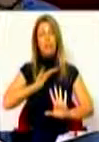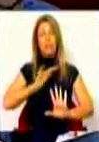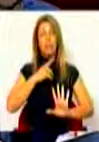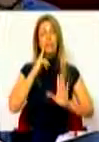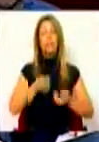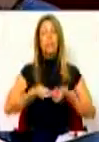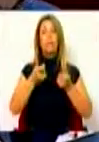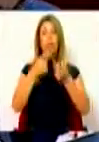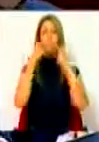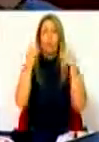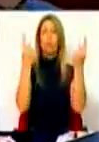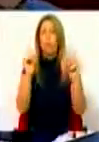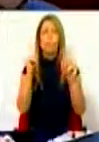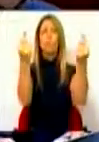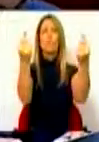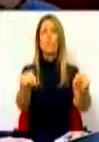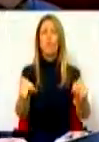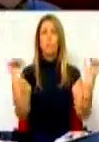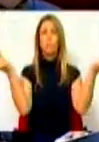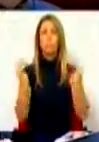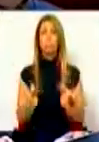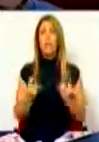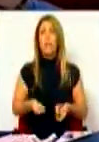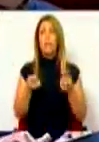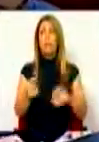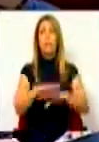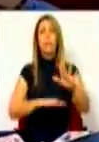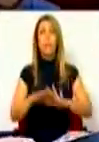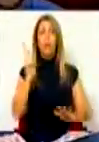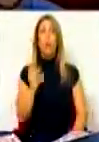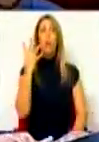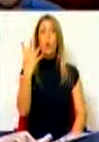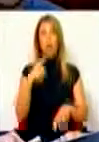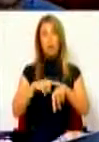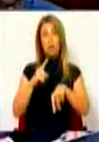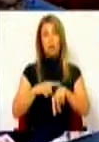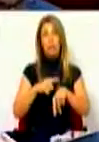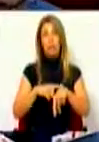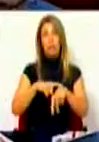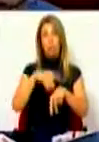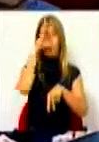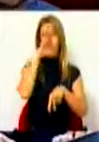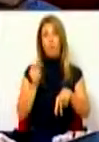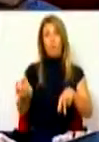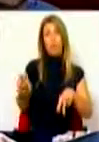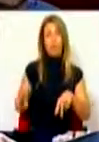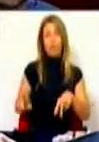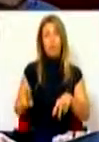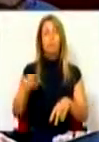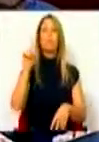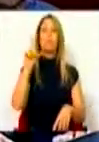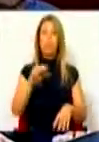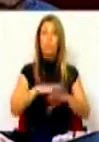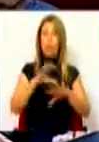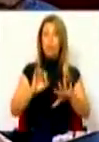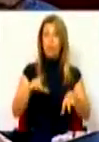só a redução grande no investimento realizado nos 4 anos da legislatura precedente. Foi também o facto de, para